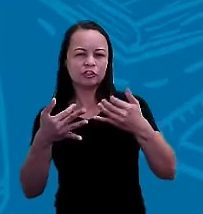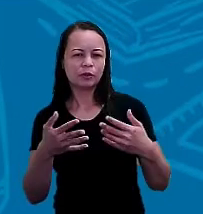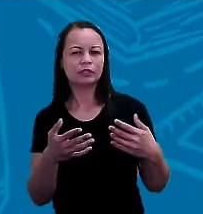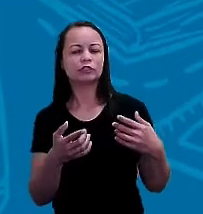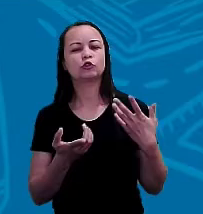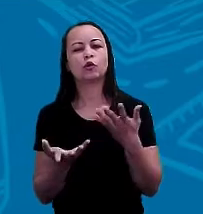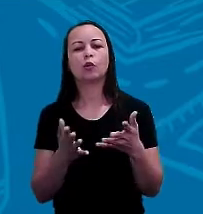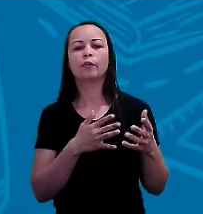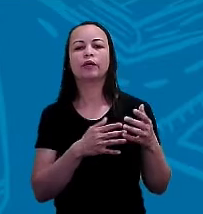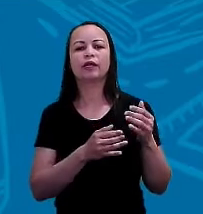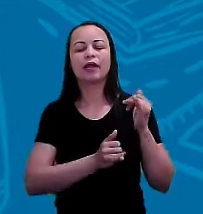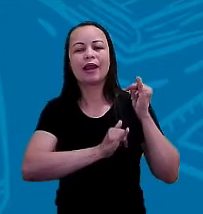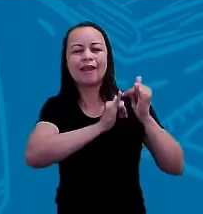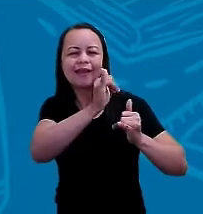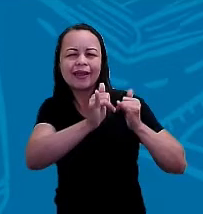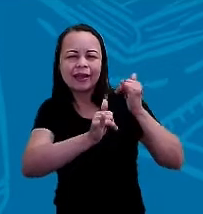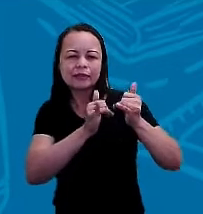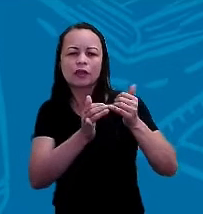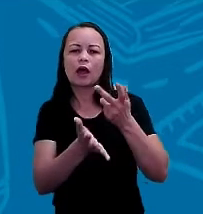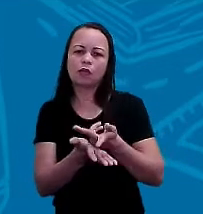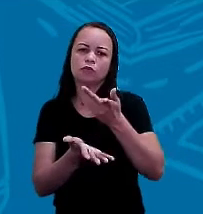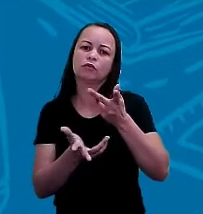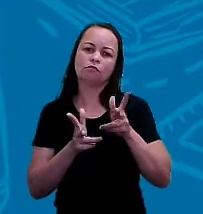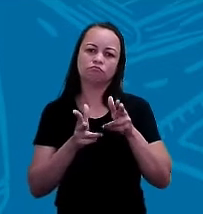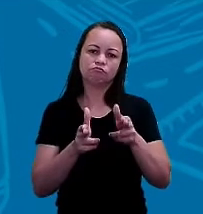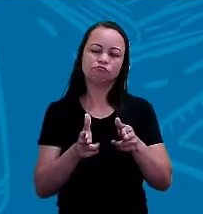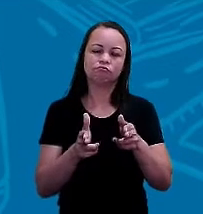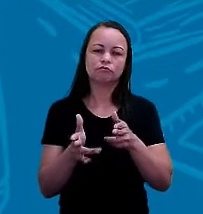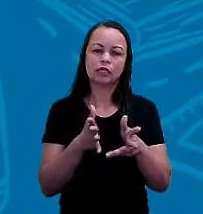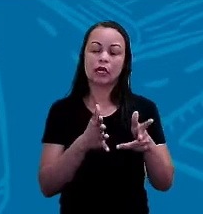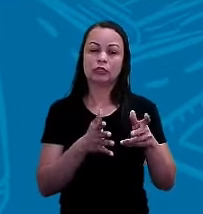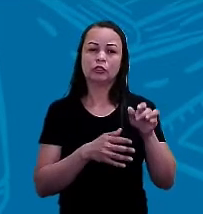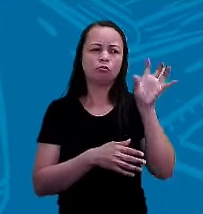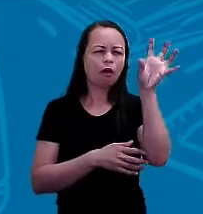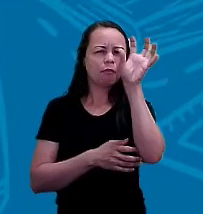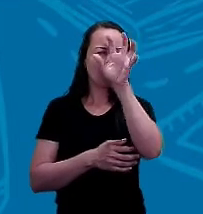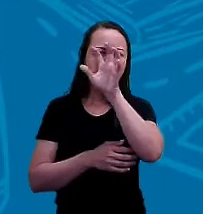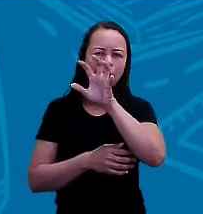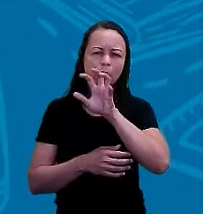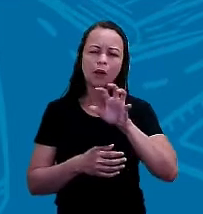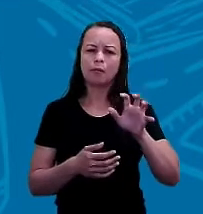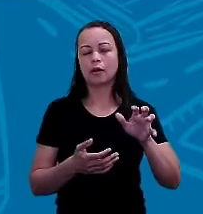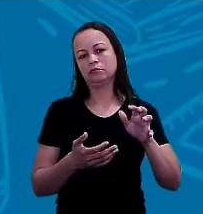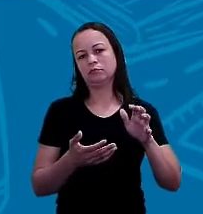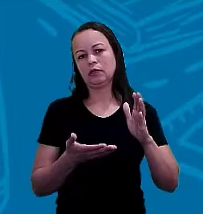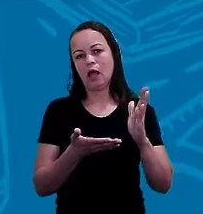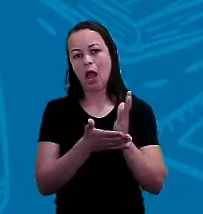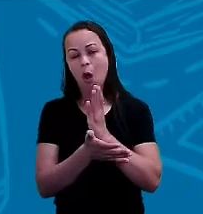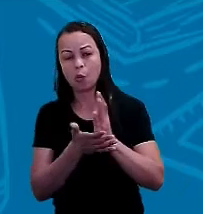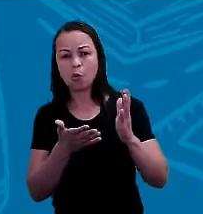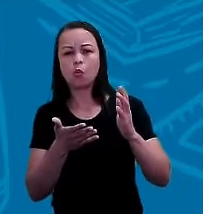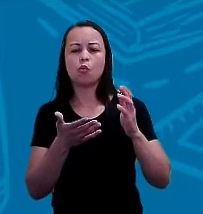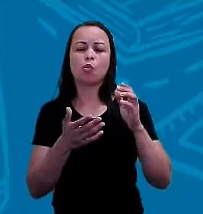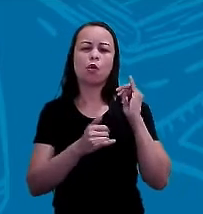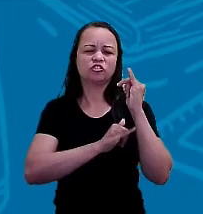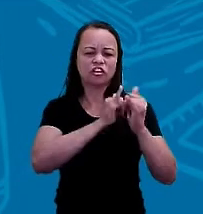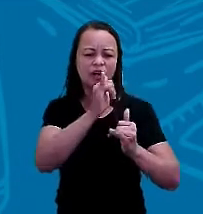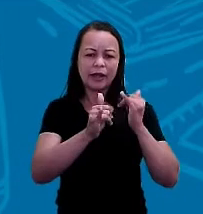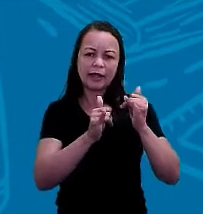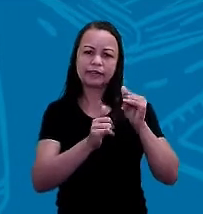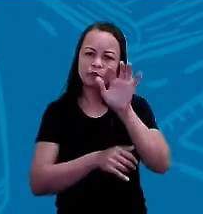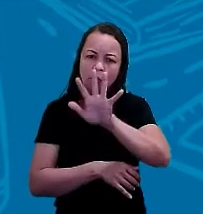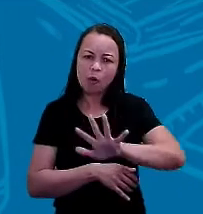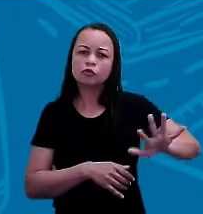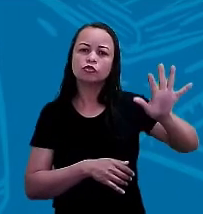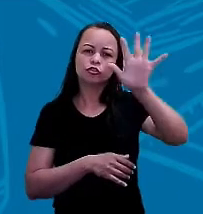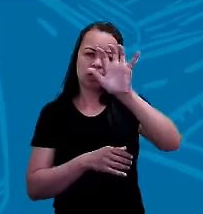forma acontece. As lendas são muito de regiões para regiões. Algumas lendas são de um modo